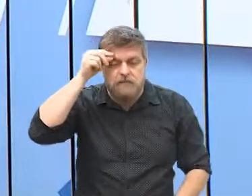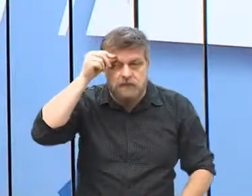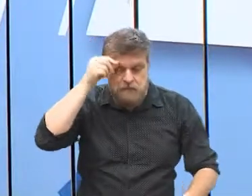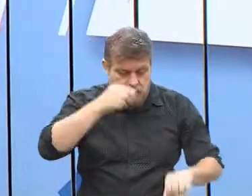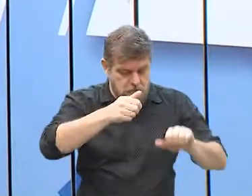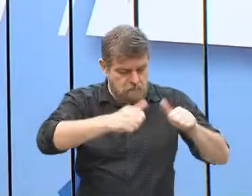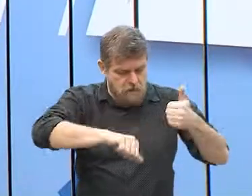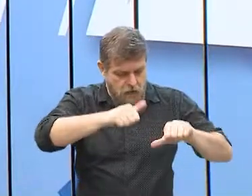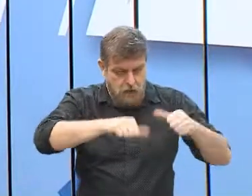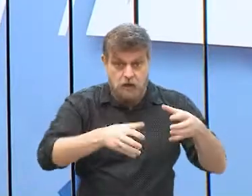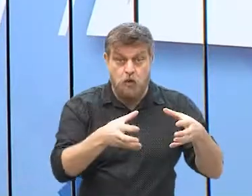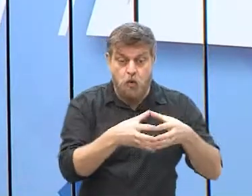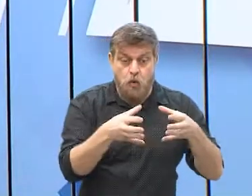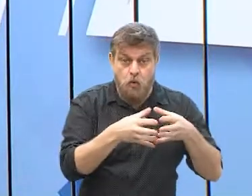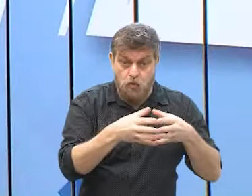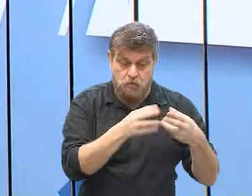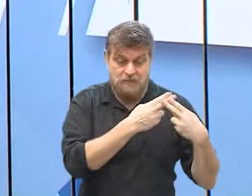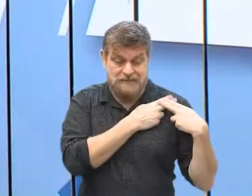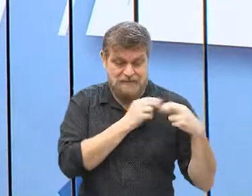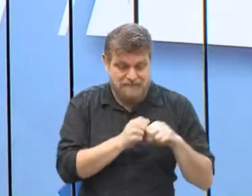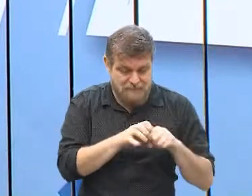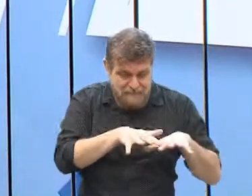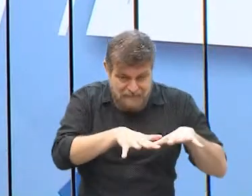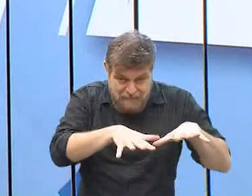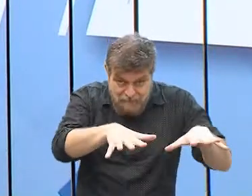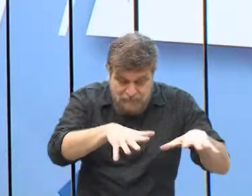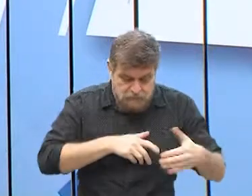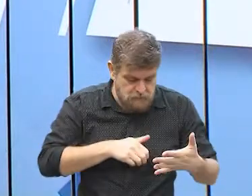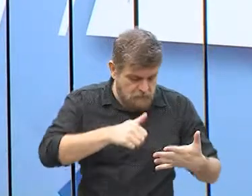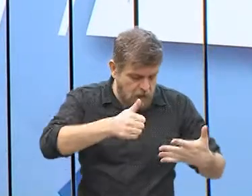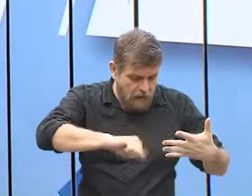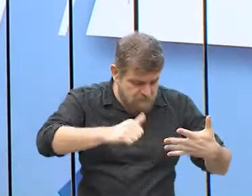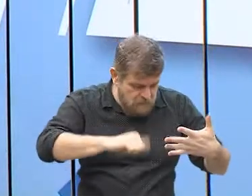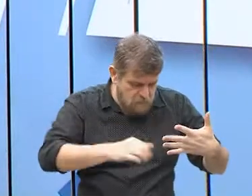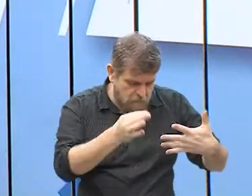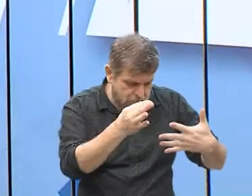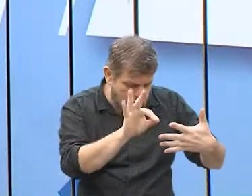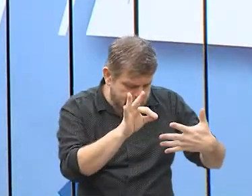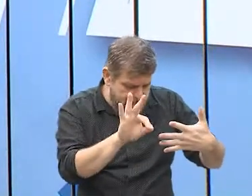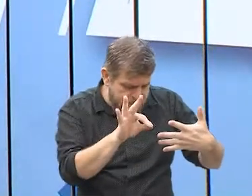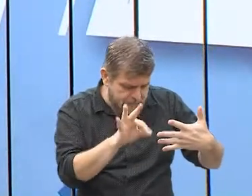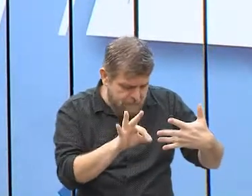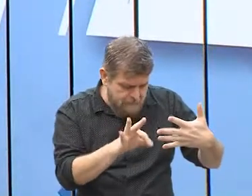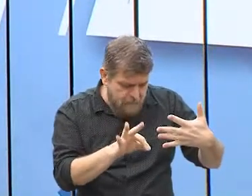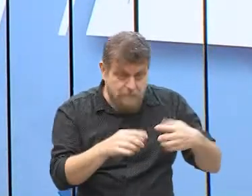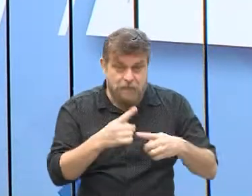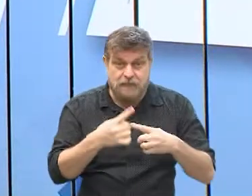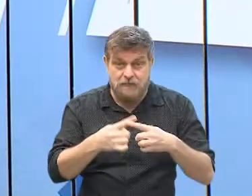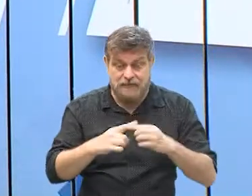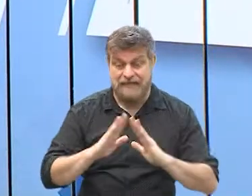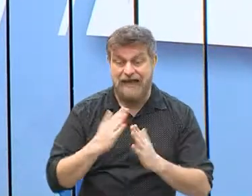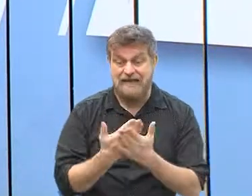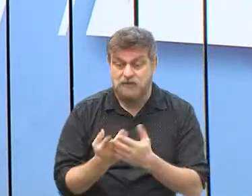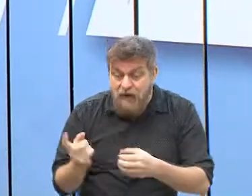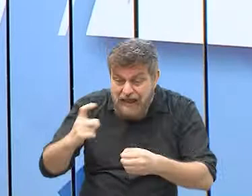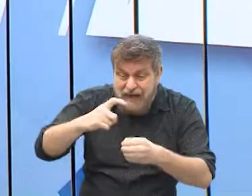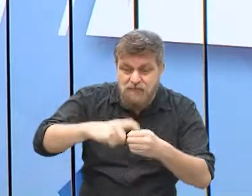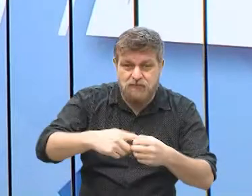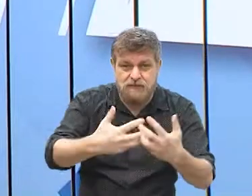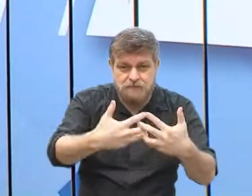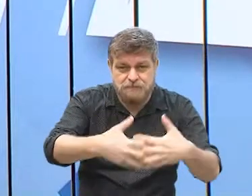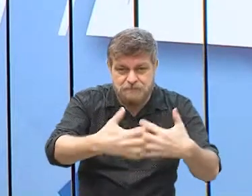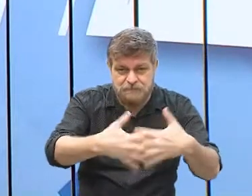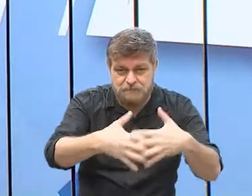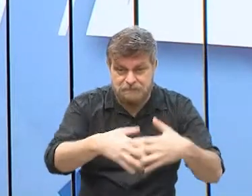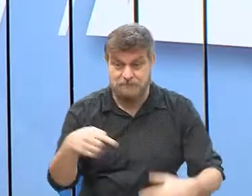avaliado por esse comitê de monitoramento. Por quê? Além da volta, porque essas escolas